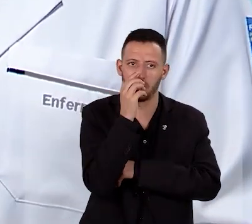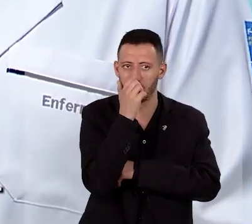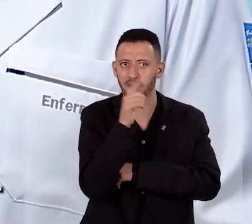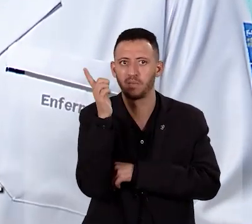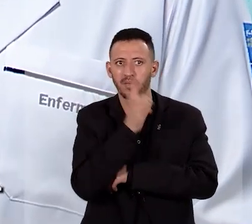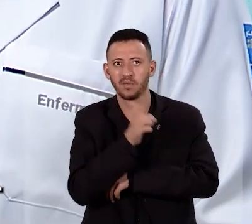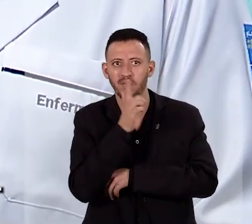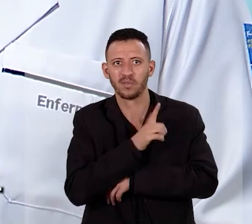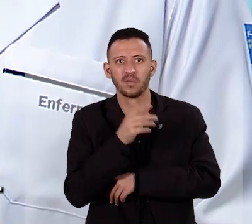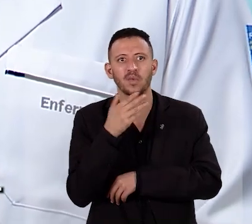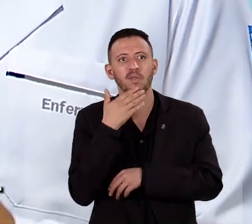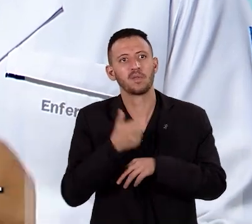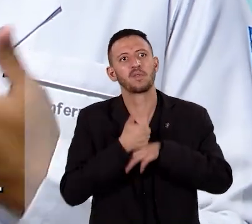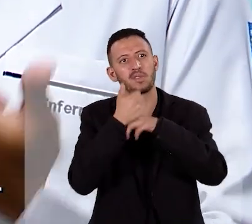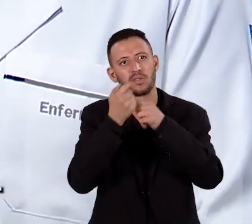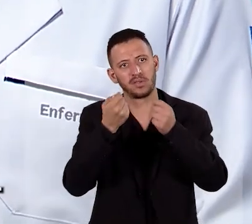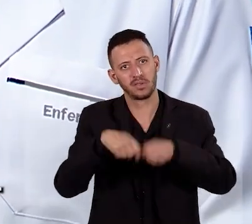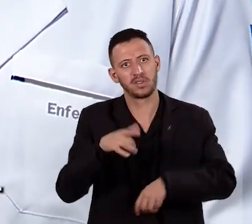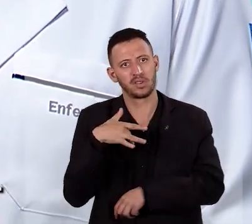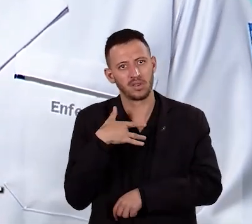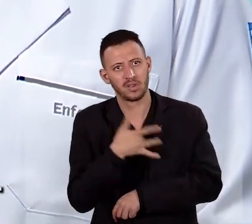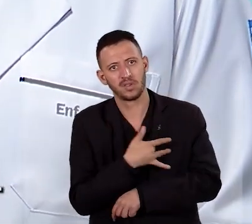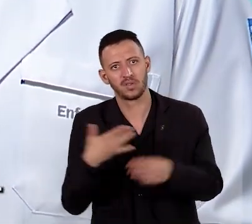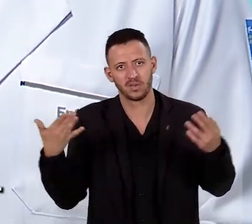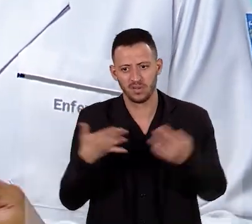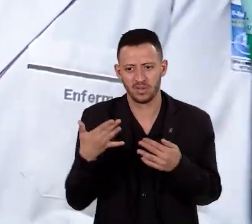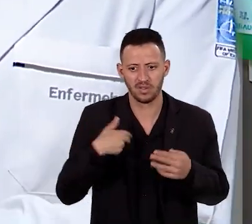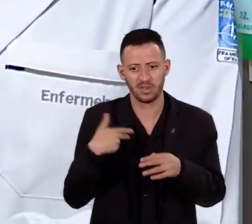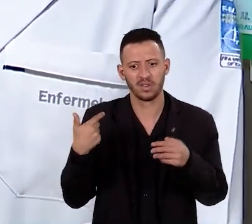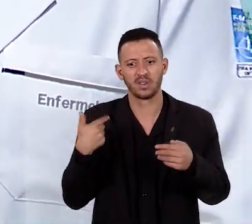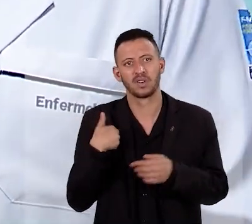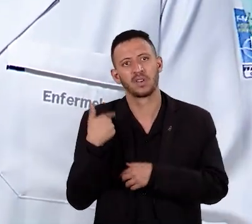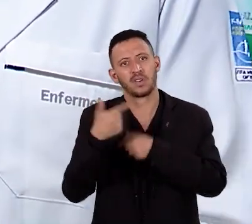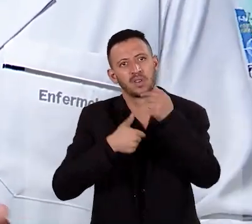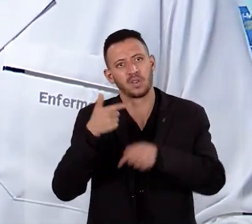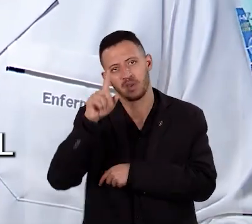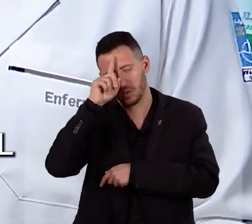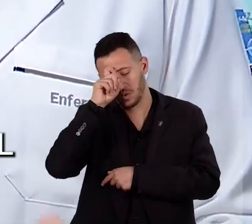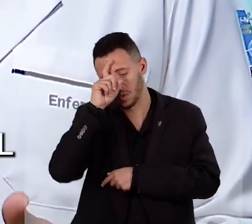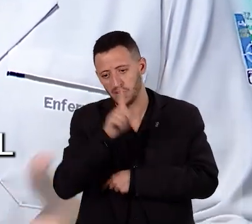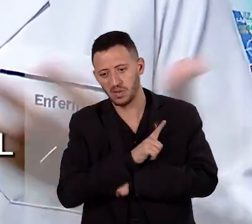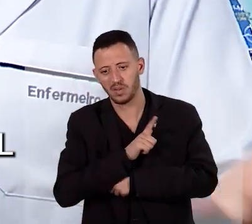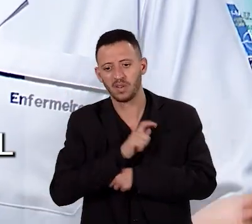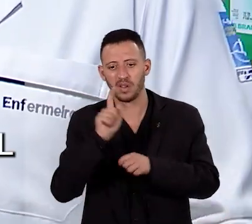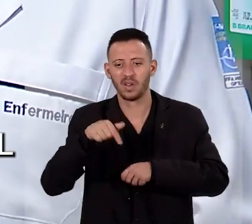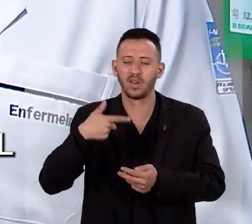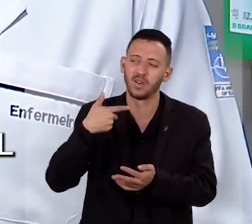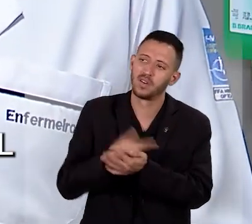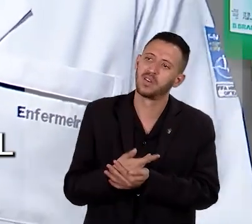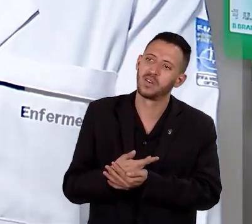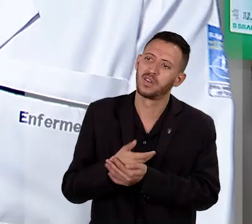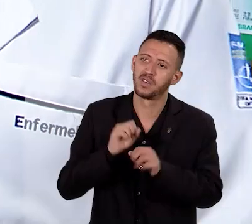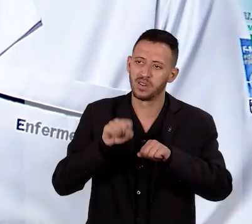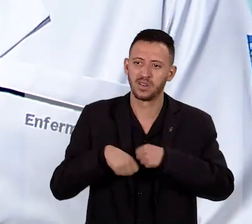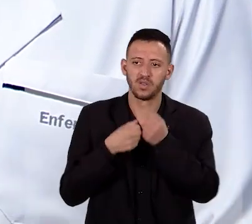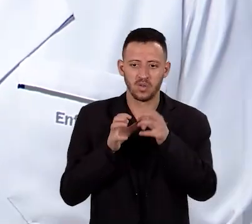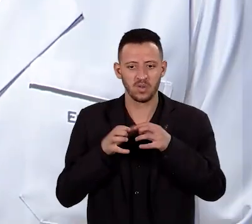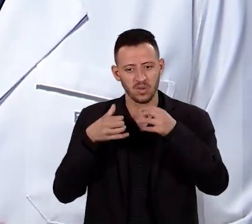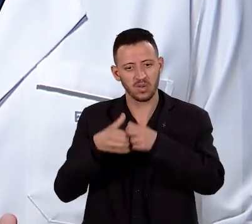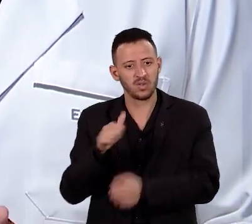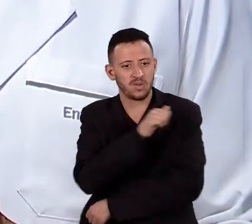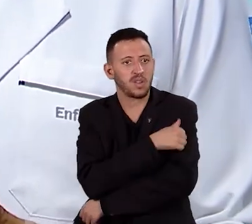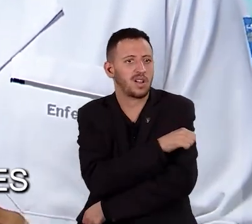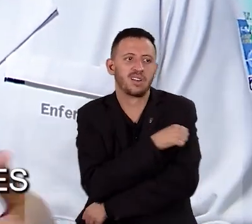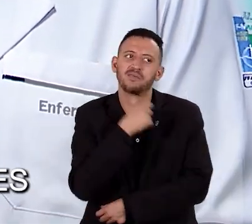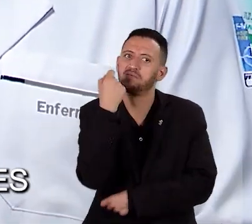salarial, a gente está conquistando melhores condições de saúde. Hoje eu tenho um privilégio de falar que eu trabalho no hospital onde tem um repouso dedicado para a equipe